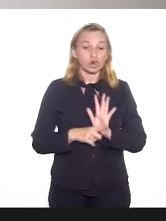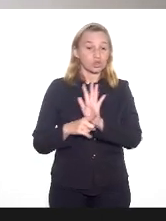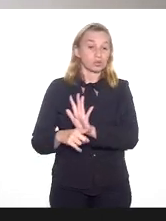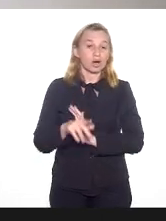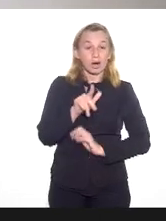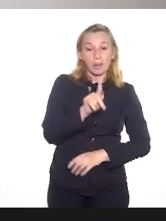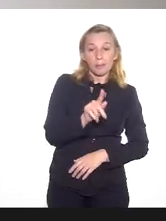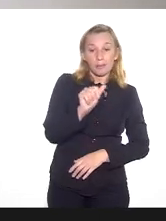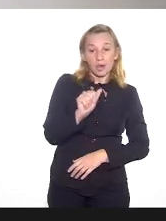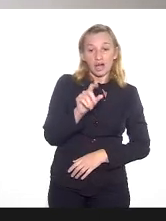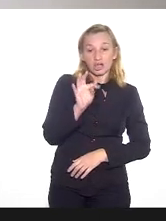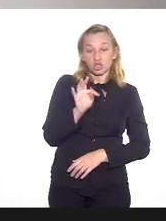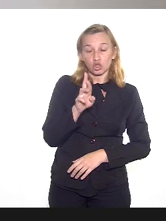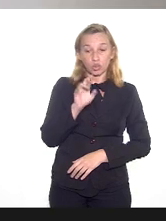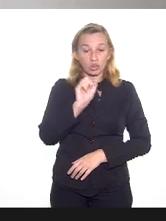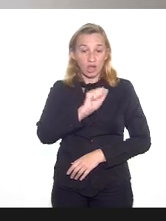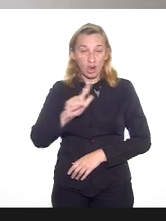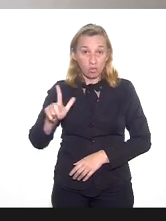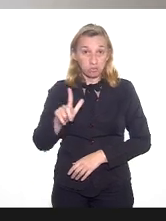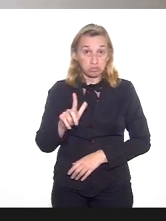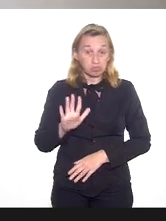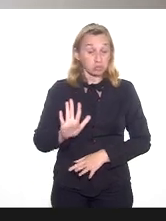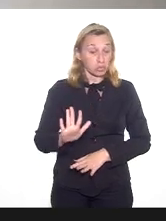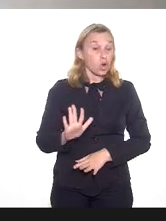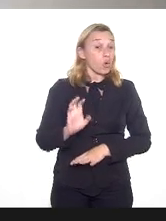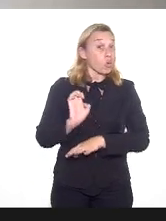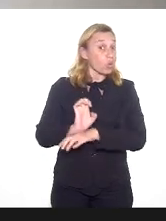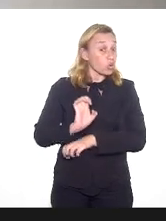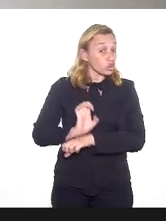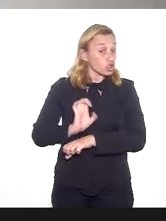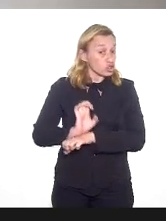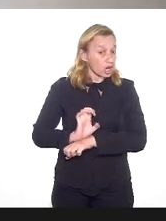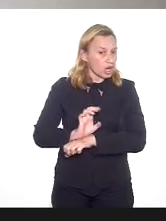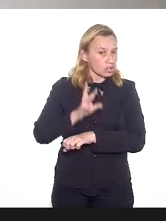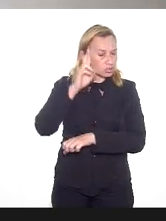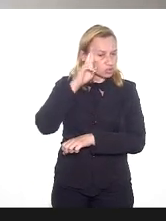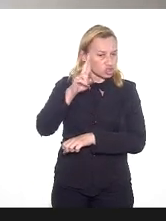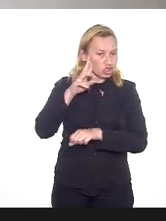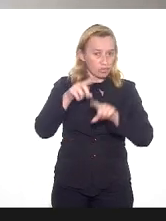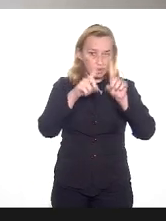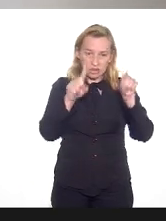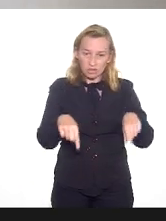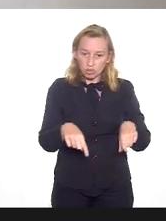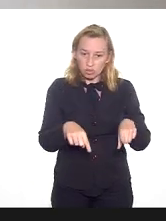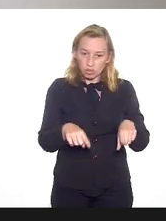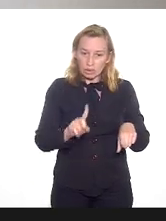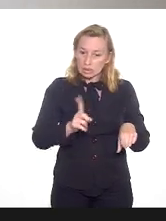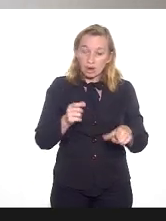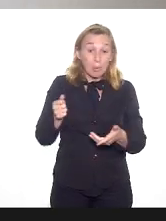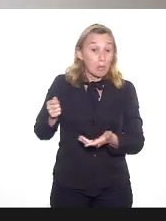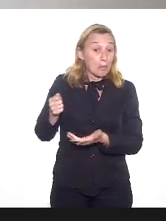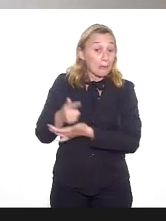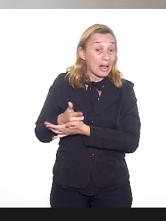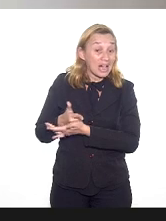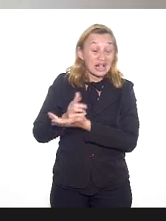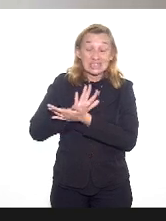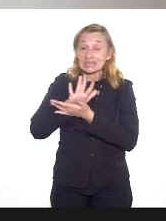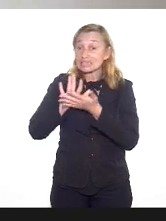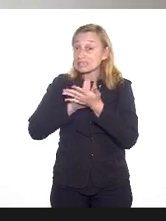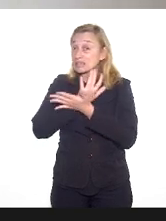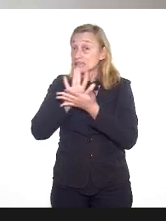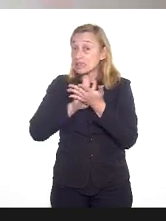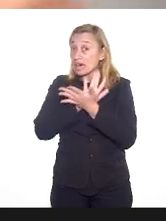patronal. Ou seja, o Estado, enquanto patrão dos servidores, não contribuía em nada